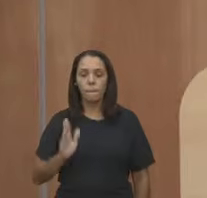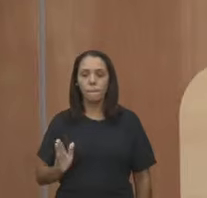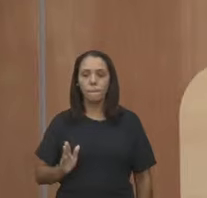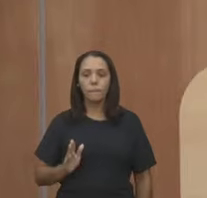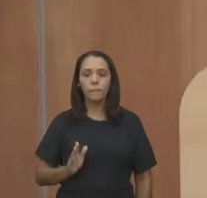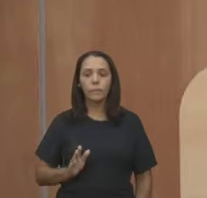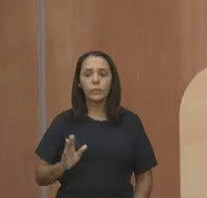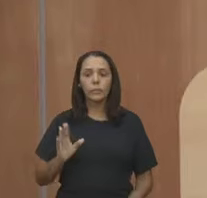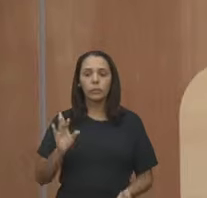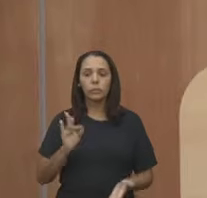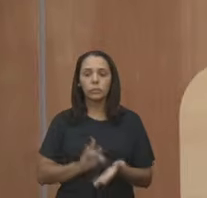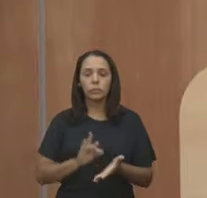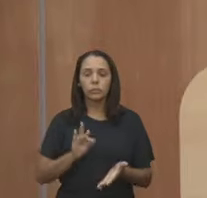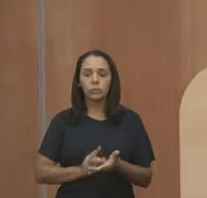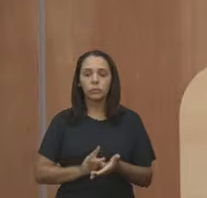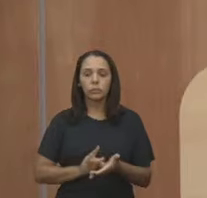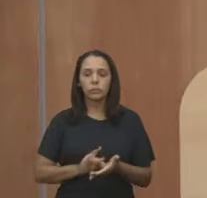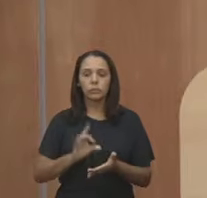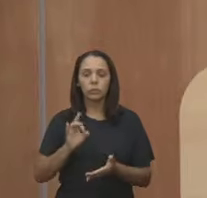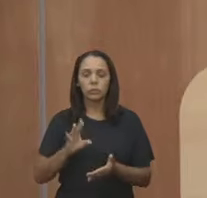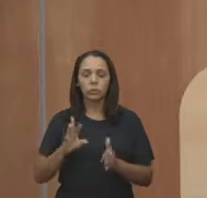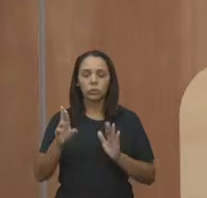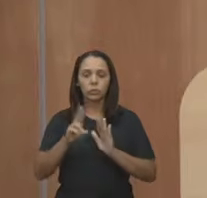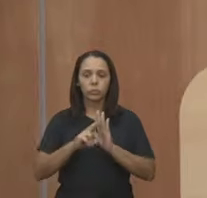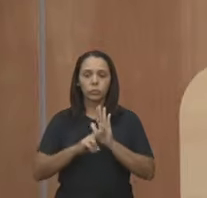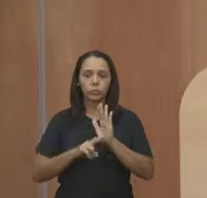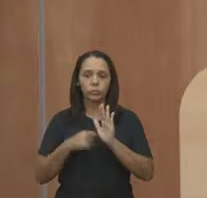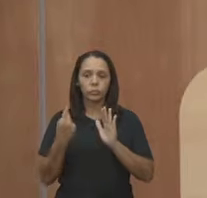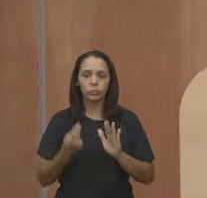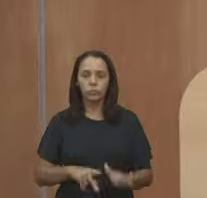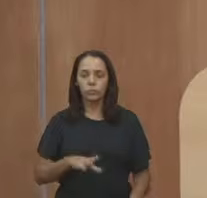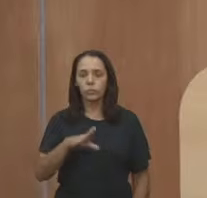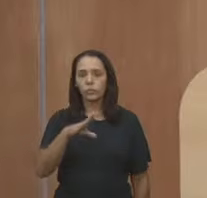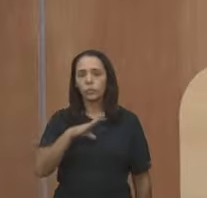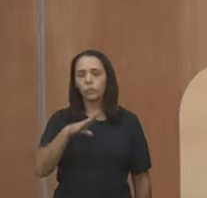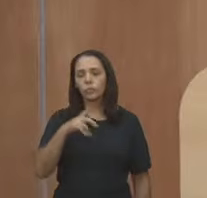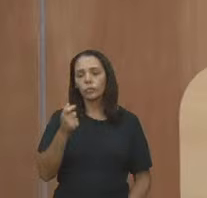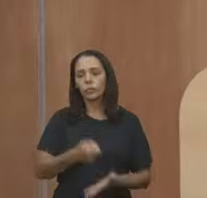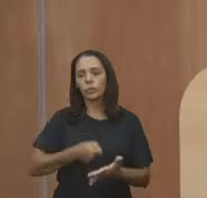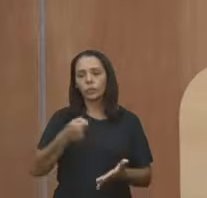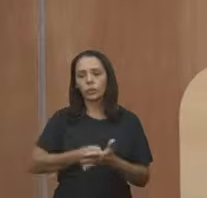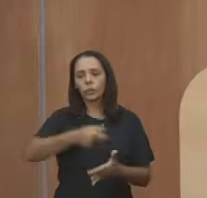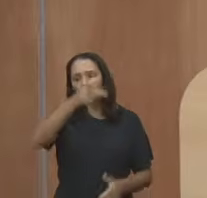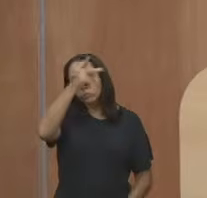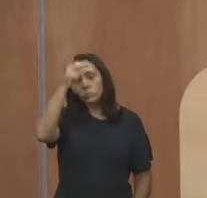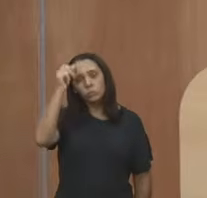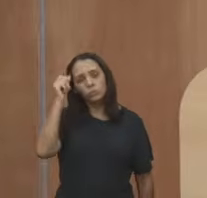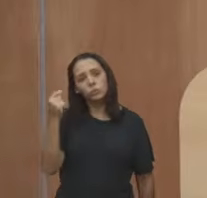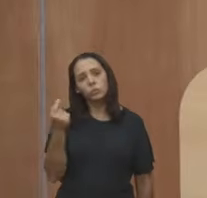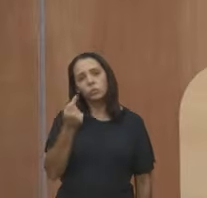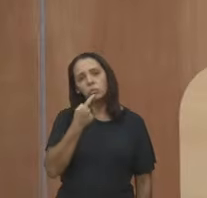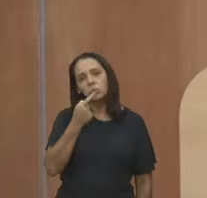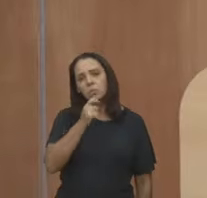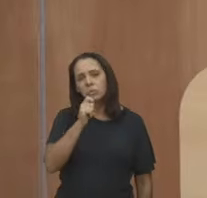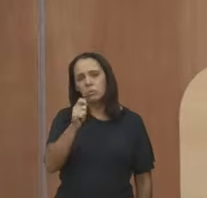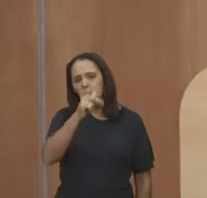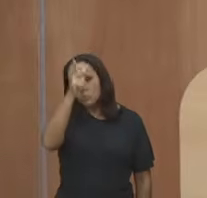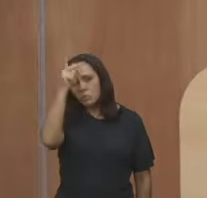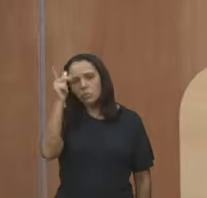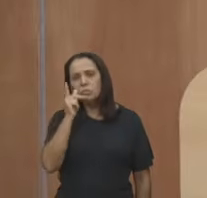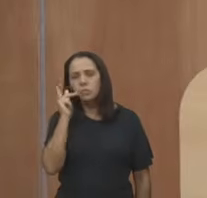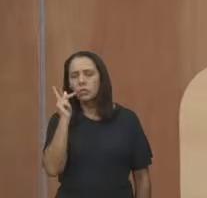a regulamentação da prefeitura aqui. A gente cobra o prefeito para que faça isso. A gente ficou muito triste quando viu a entrevista do prefeito falando que não vai fazer